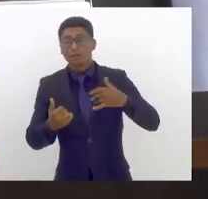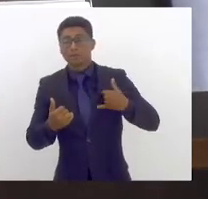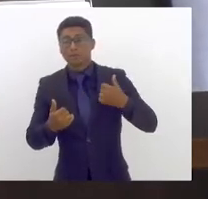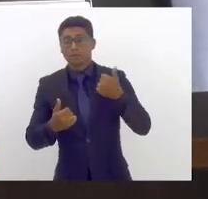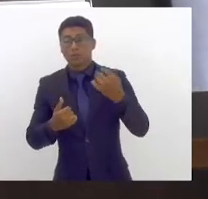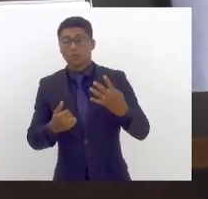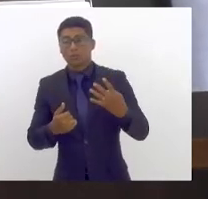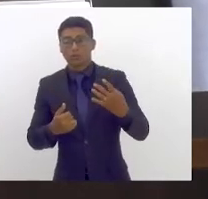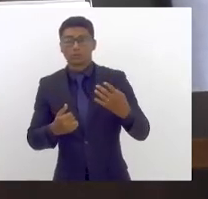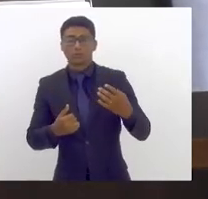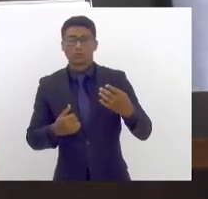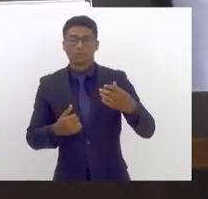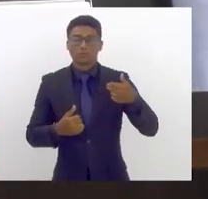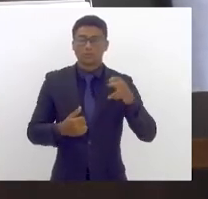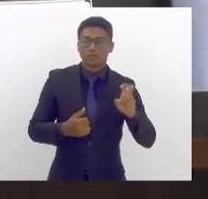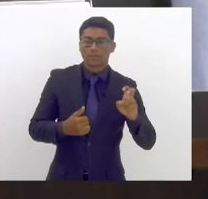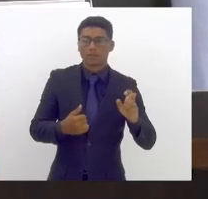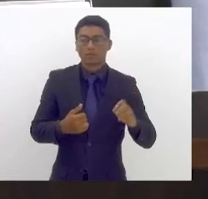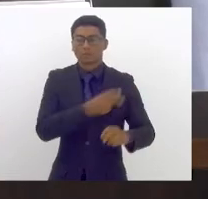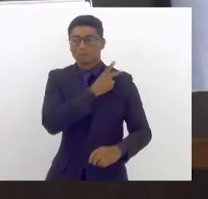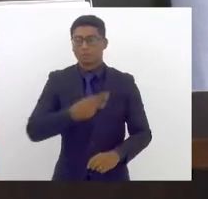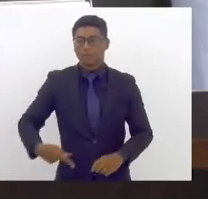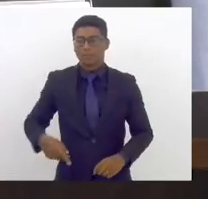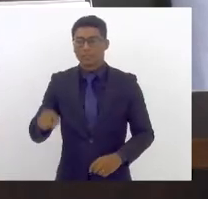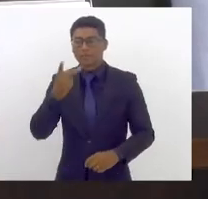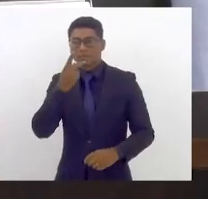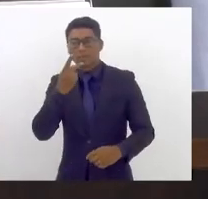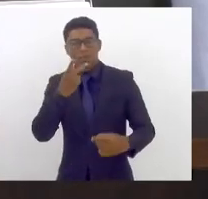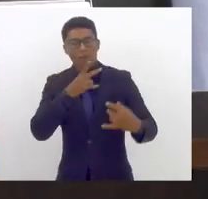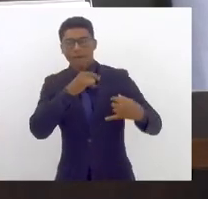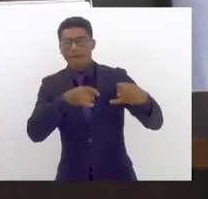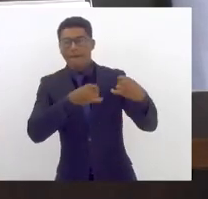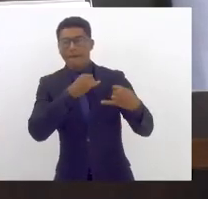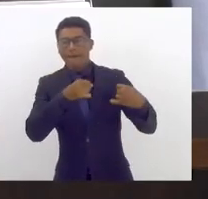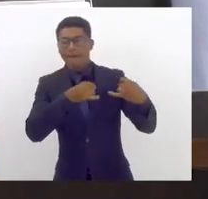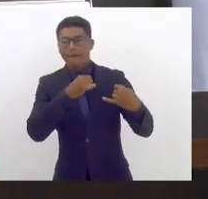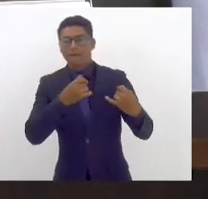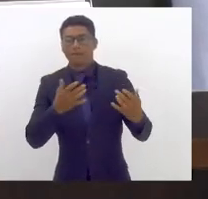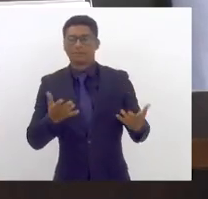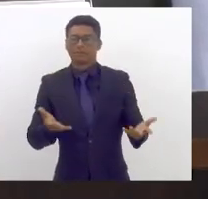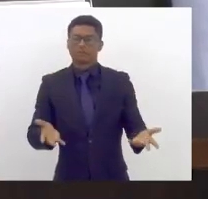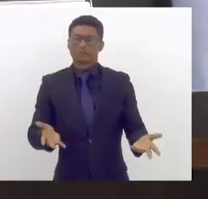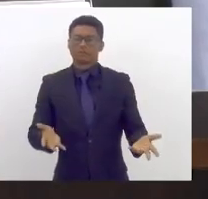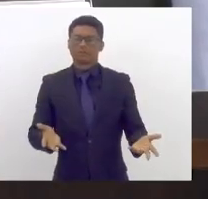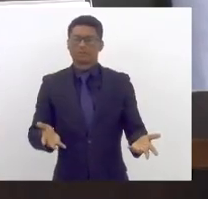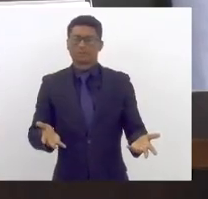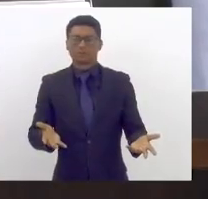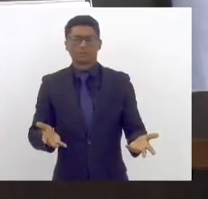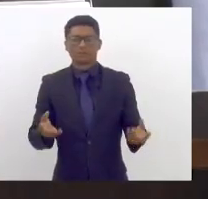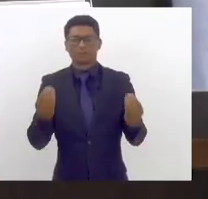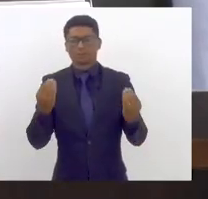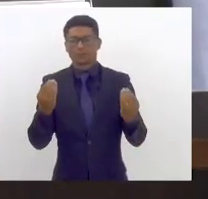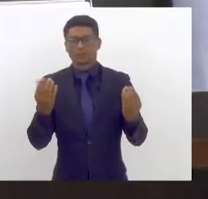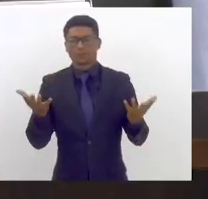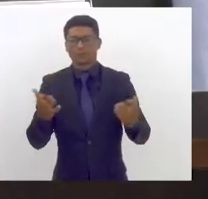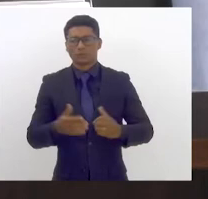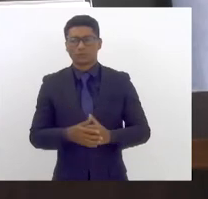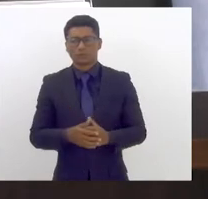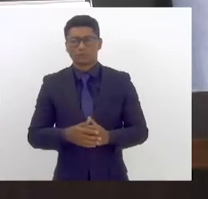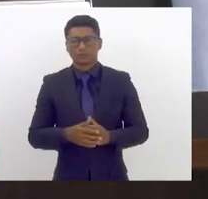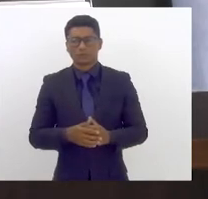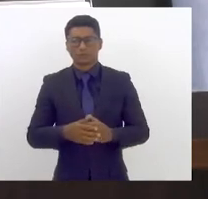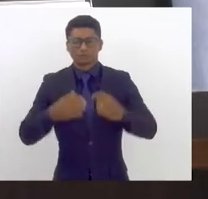de idade Dito pelo próprio Presidente da República Ou seja é absurdo todas as